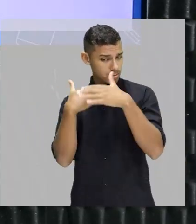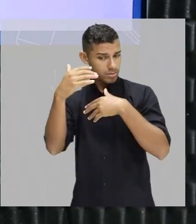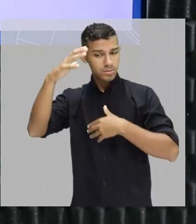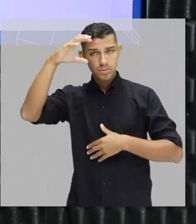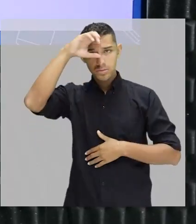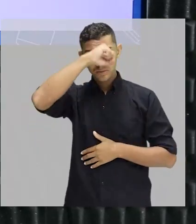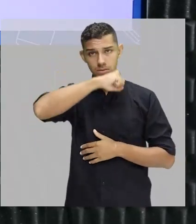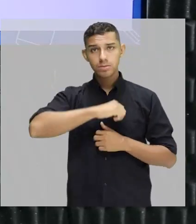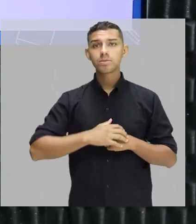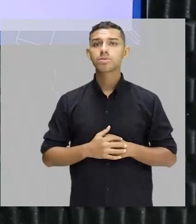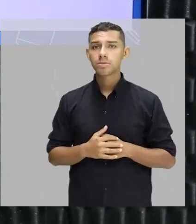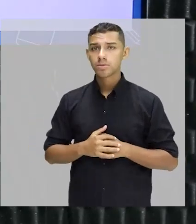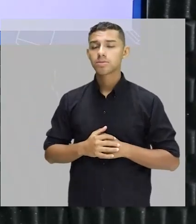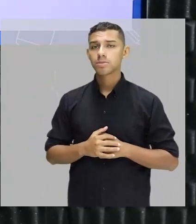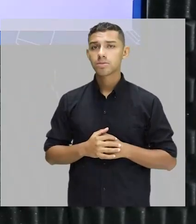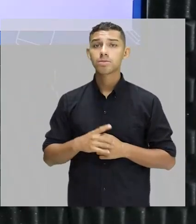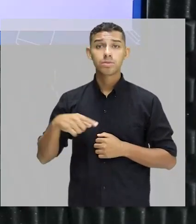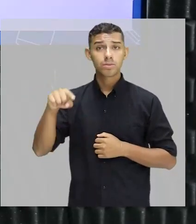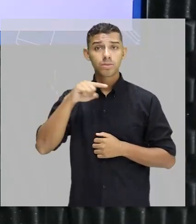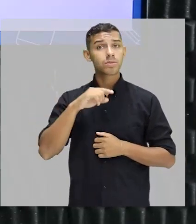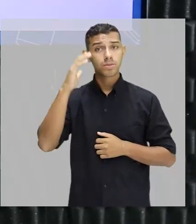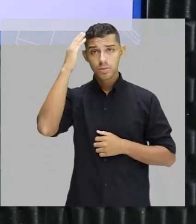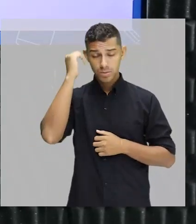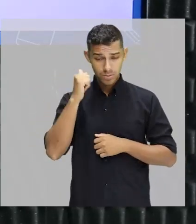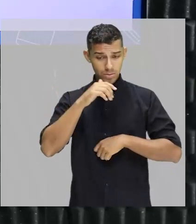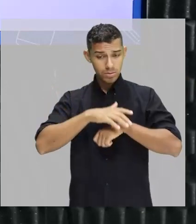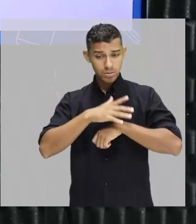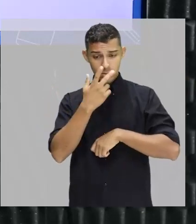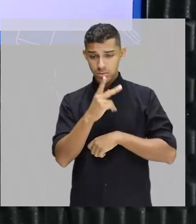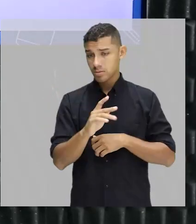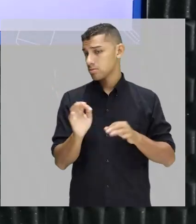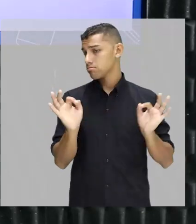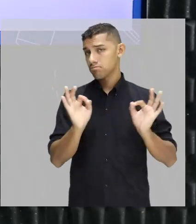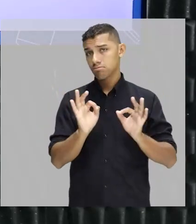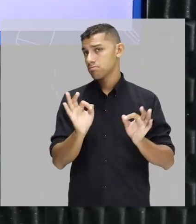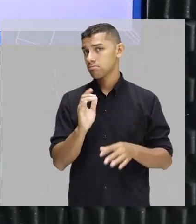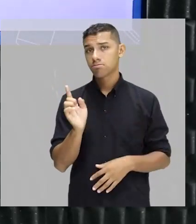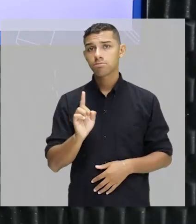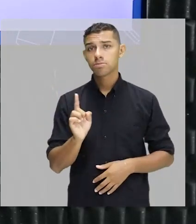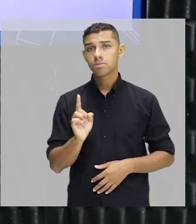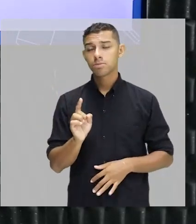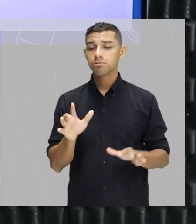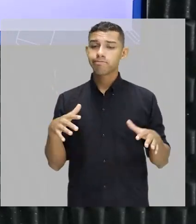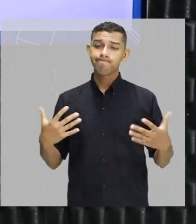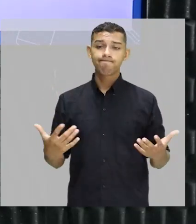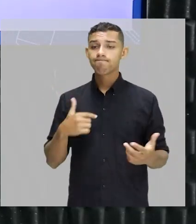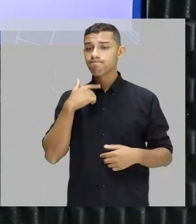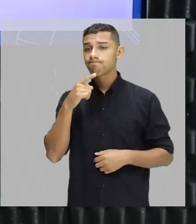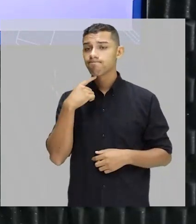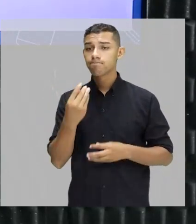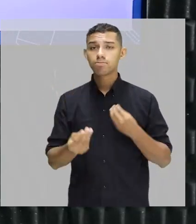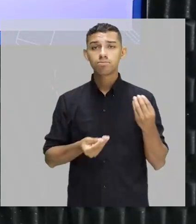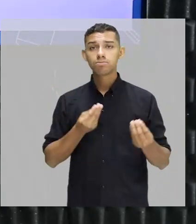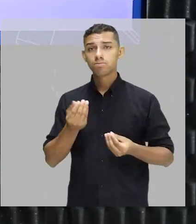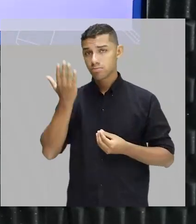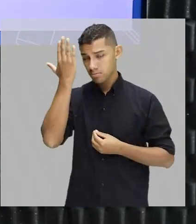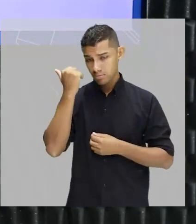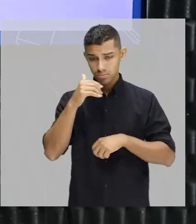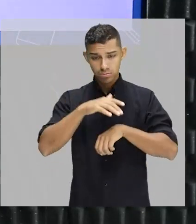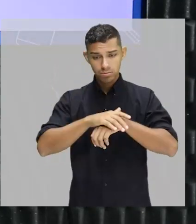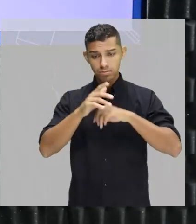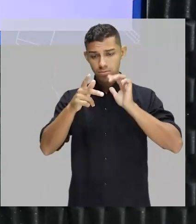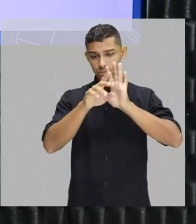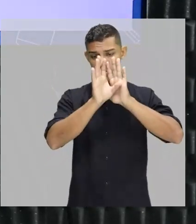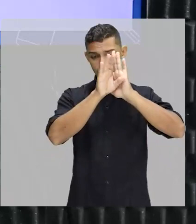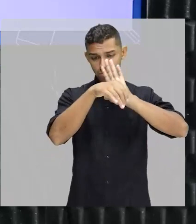conclusão. Você sabe que o texto dissertativo ele tem essas partes, mas se você não treinar, não adianta. Não adianta só saber o conceito, você tem que